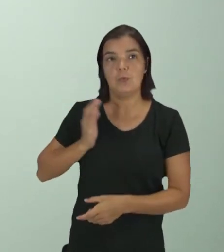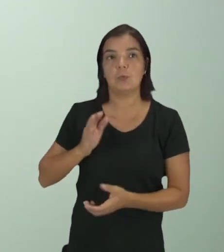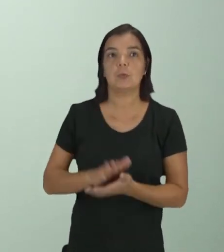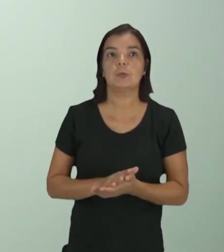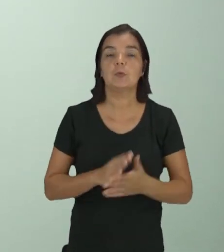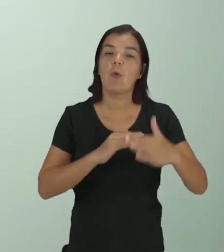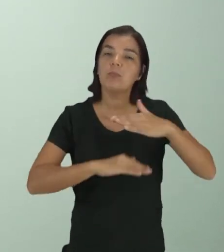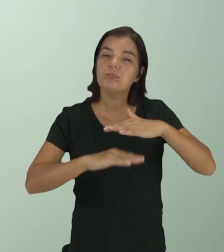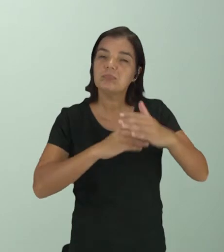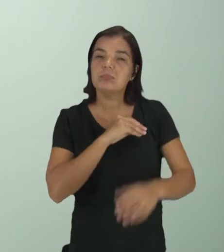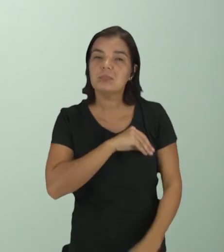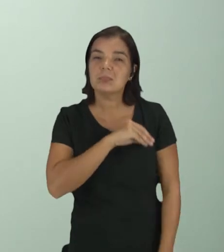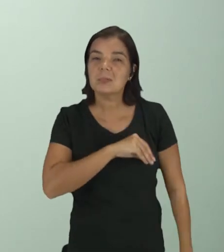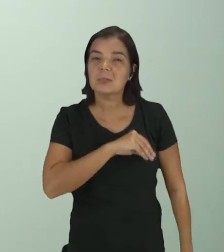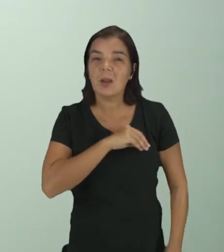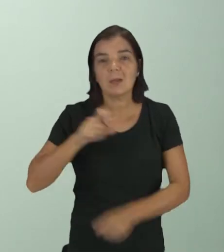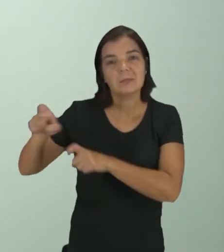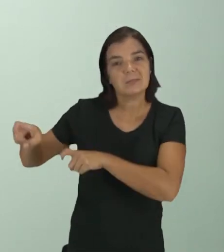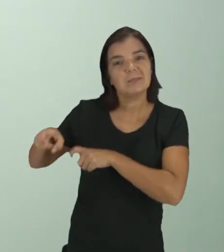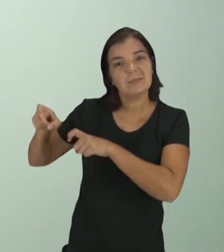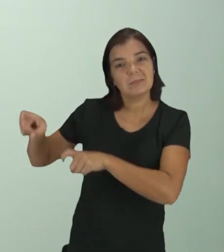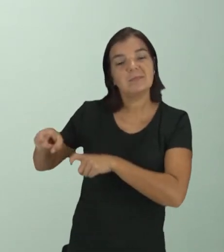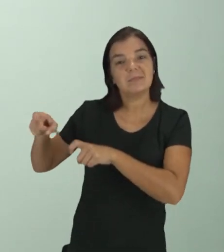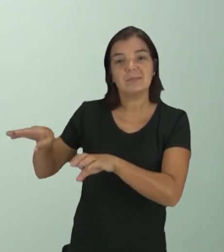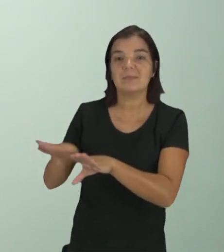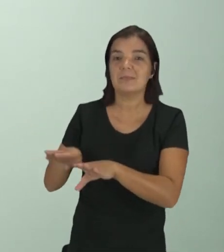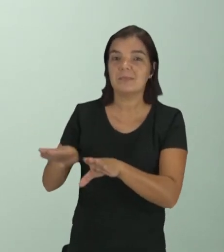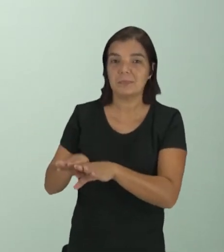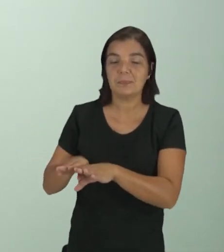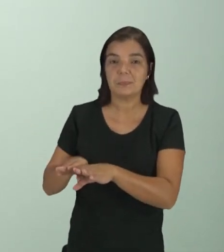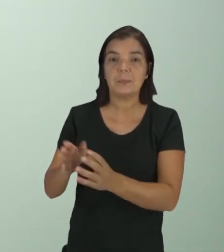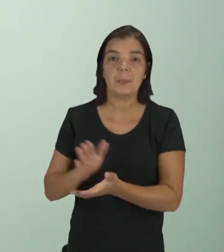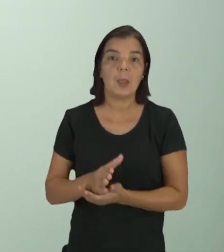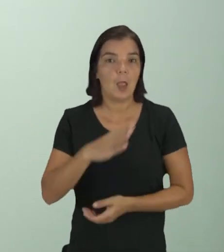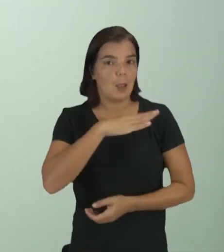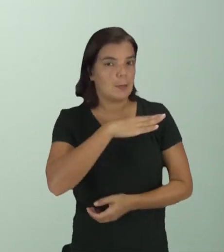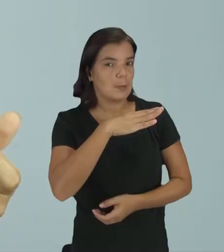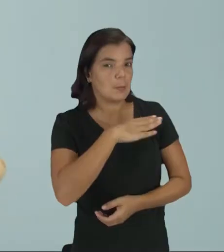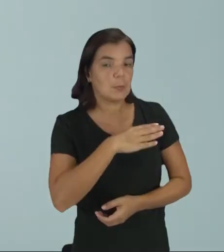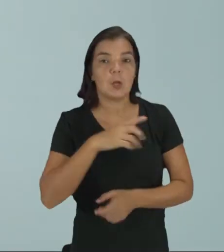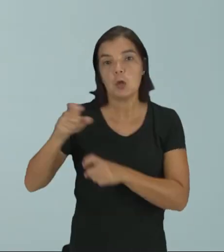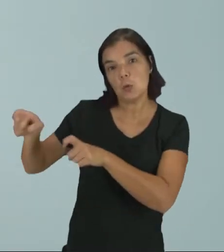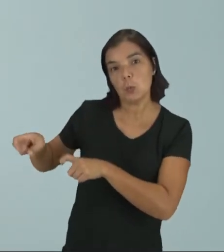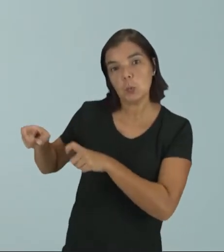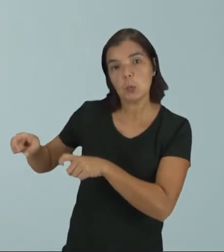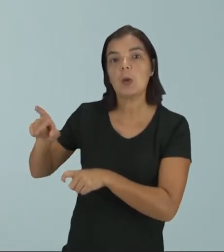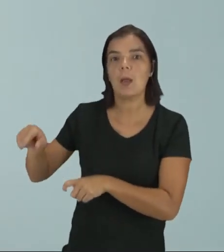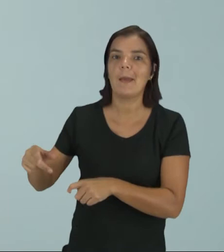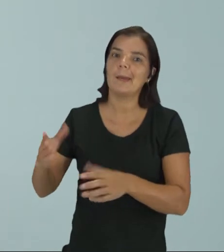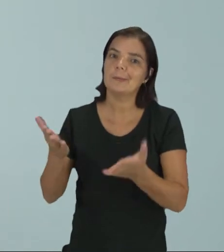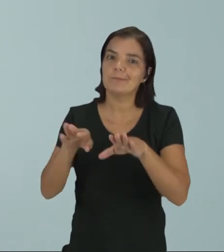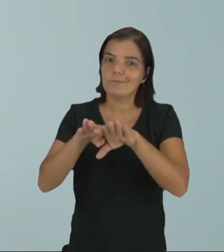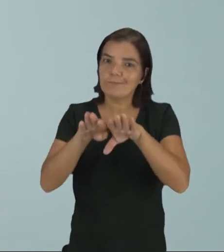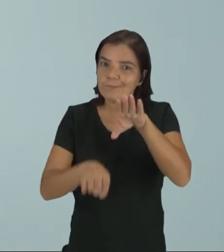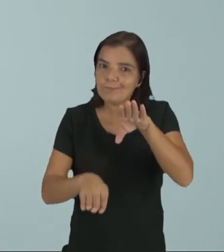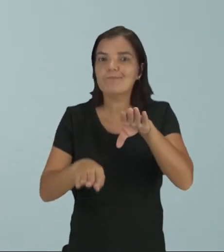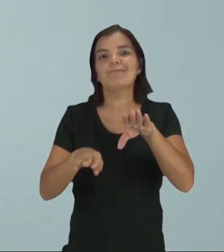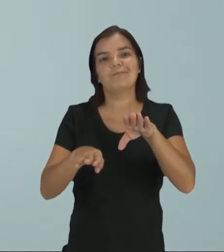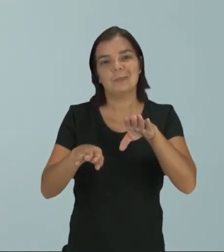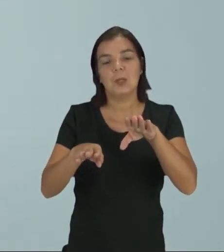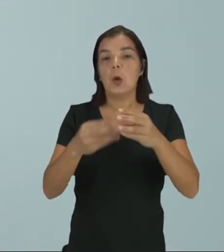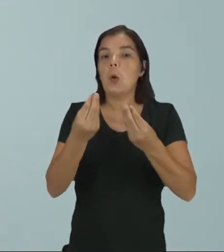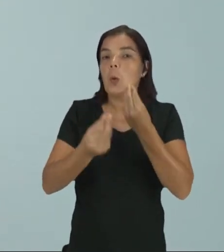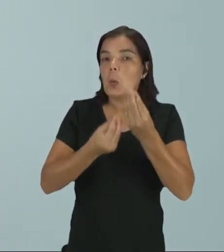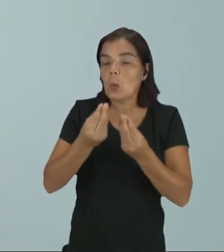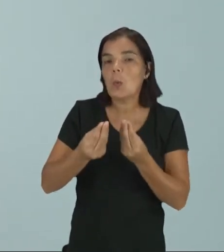baixos salários no campo, né? Essa relação entre o salário que é oferecido na cidade, no campo, é bem desigual nesse processo. Então,